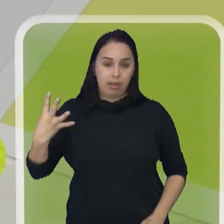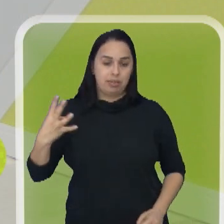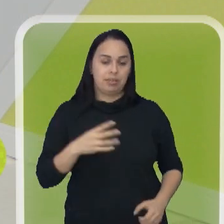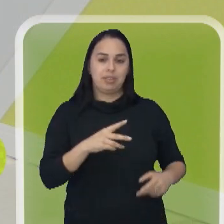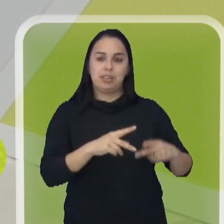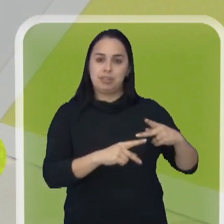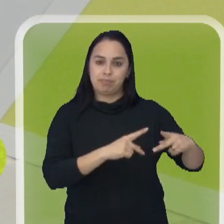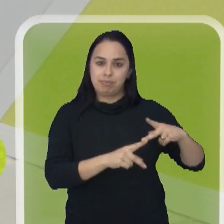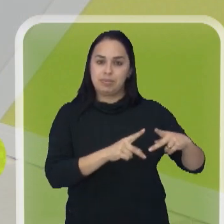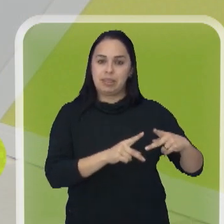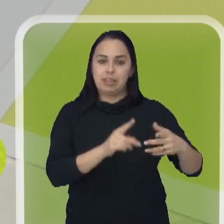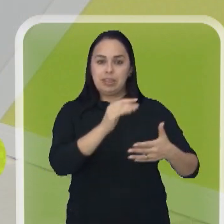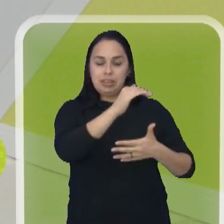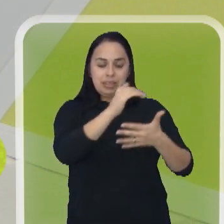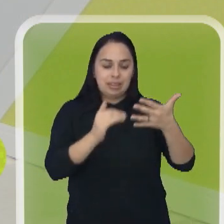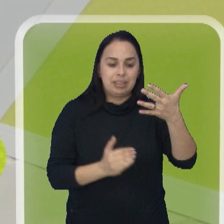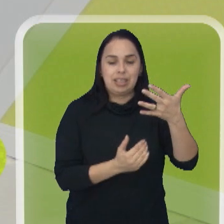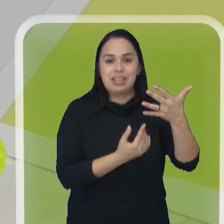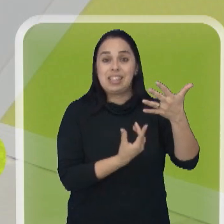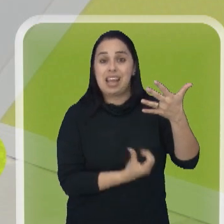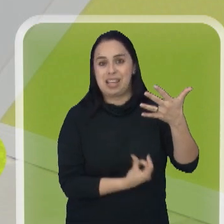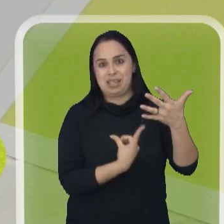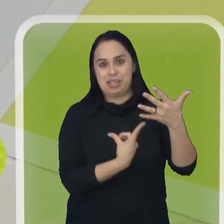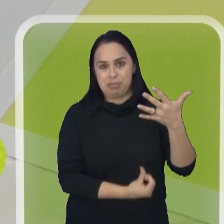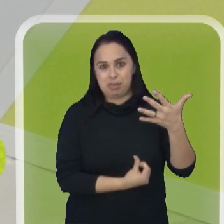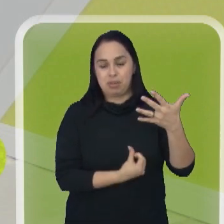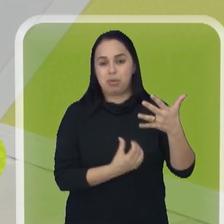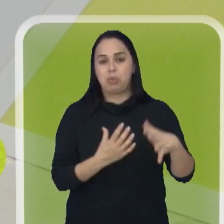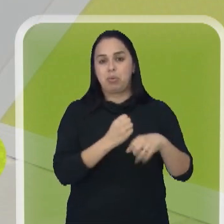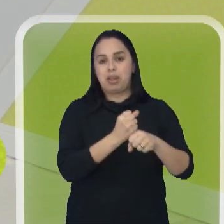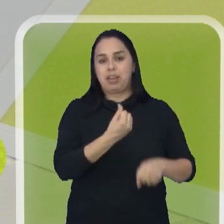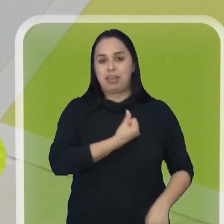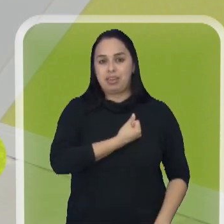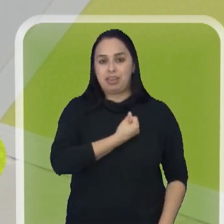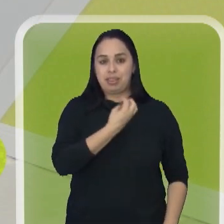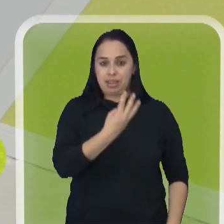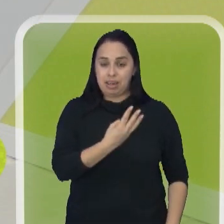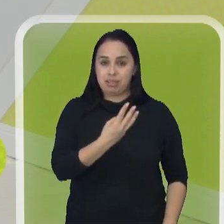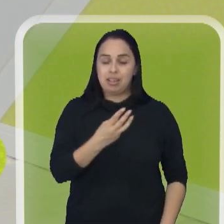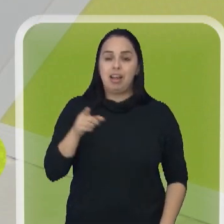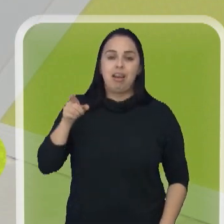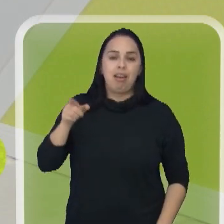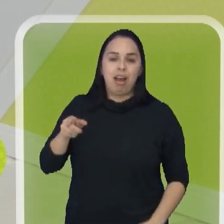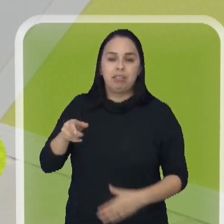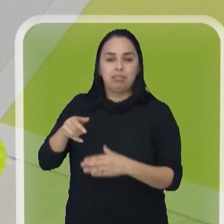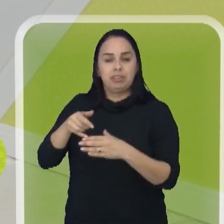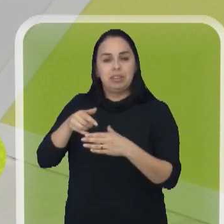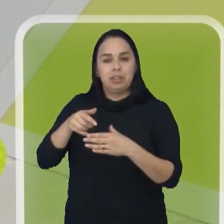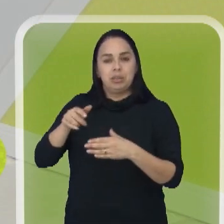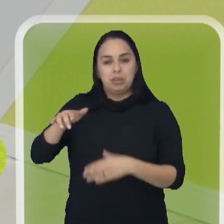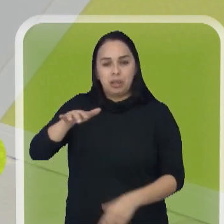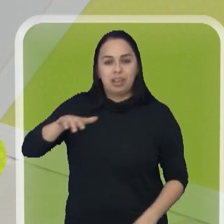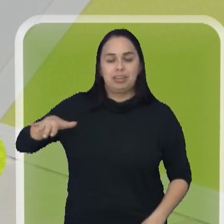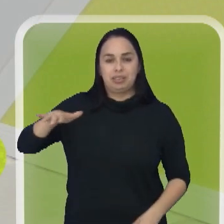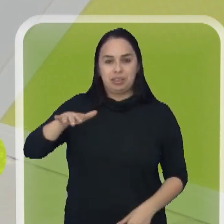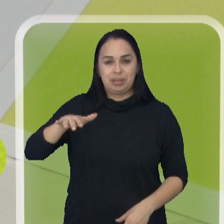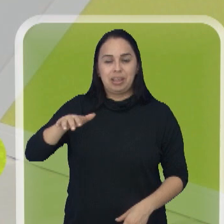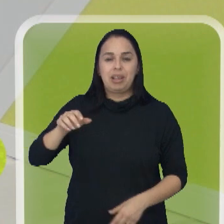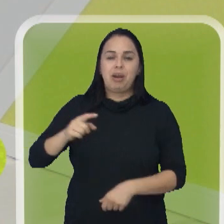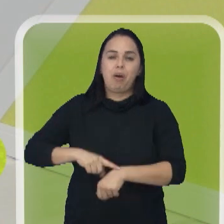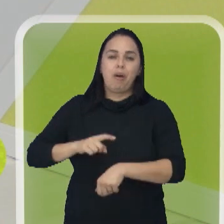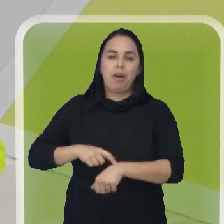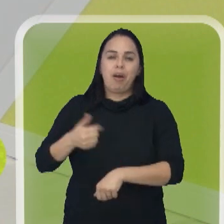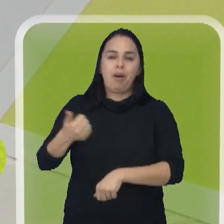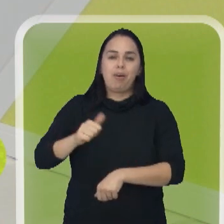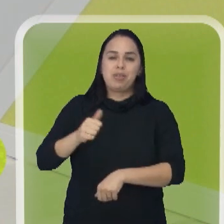o 16º com 3 pontos. A partida será no Parque do Chimarrão, em Venâncio Aires, 11 horas da manhã